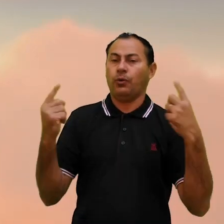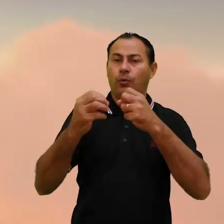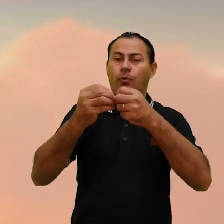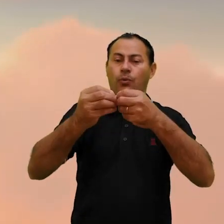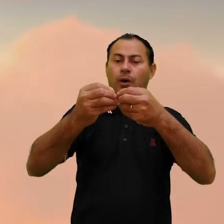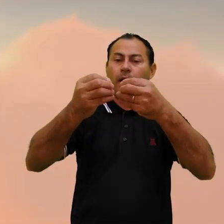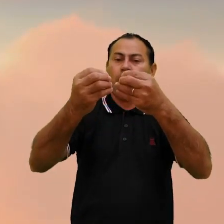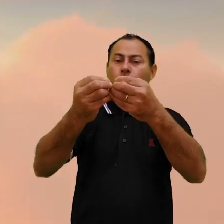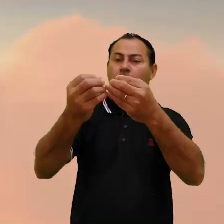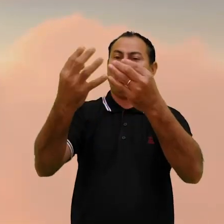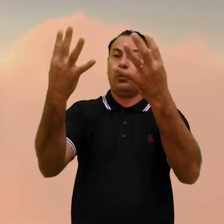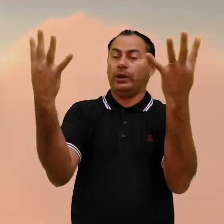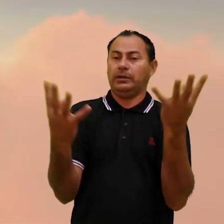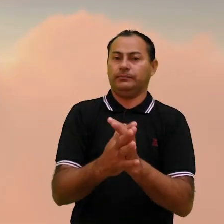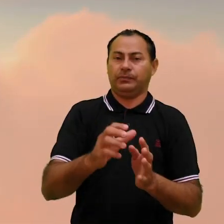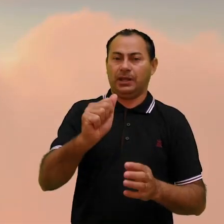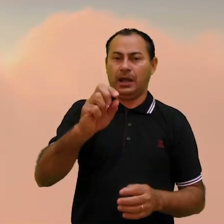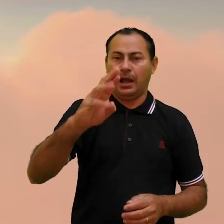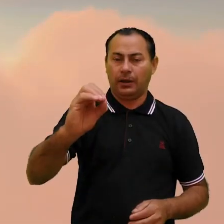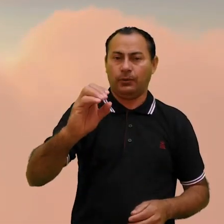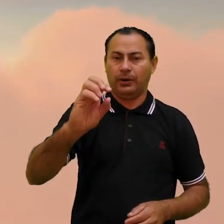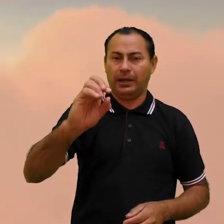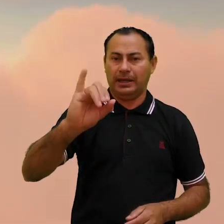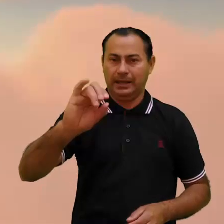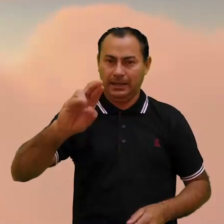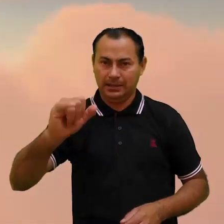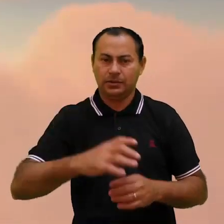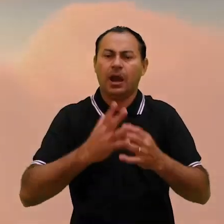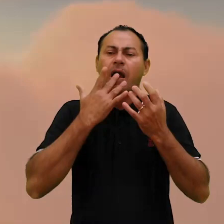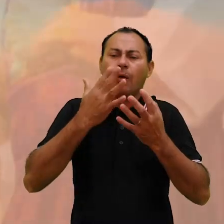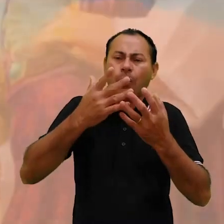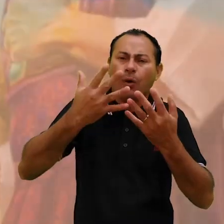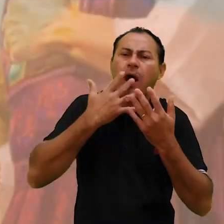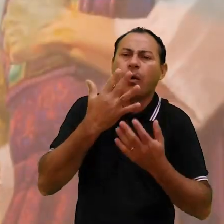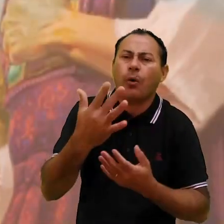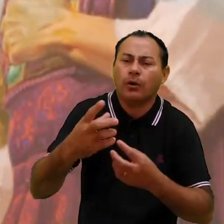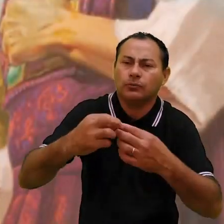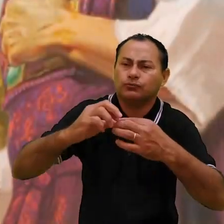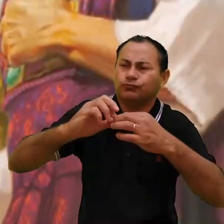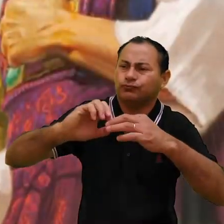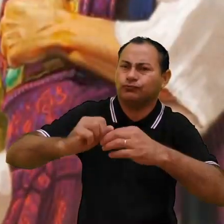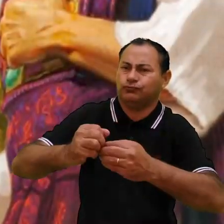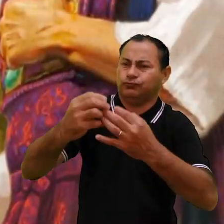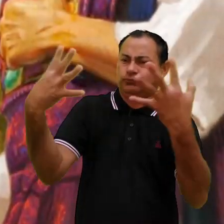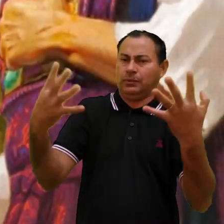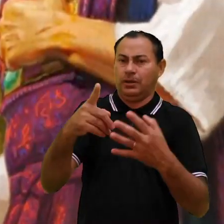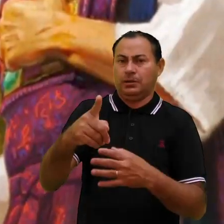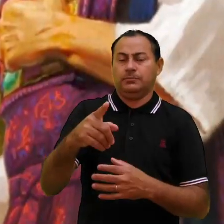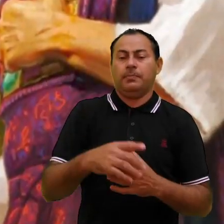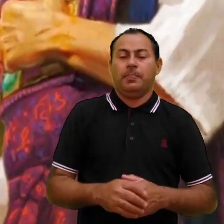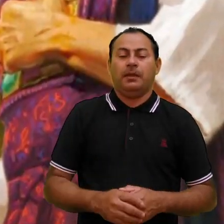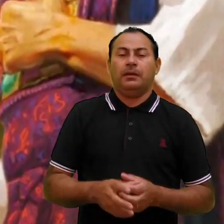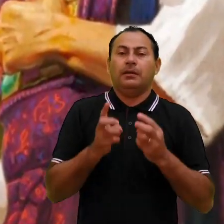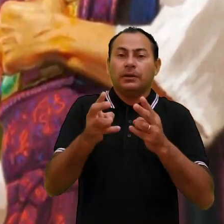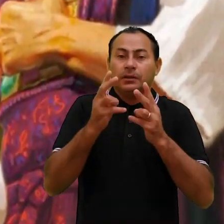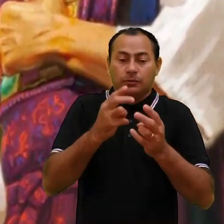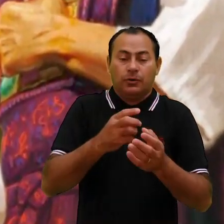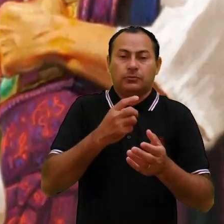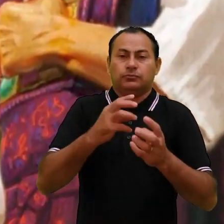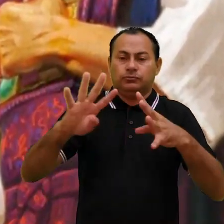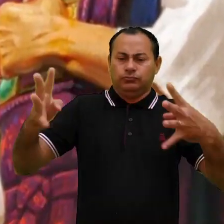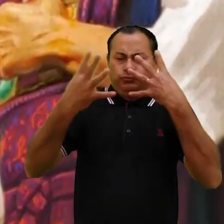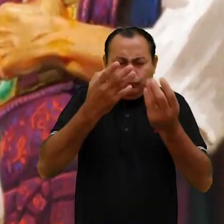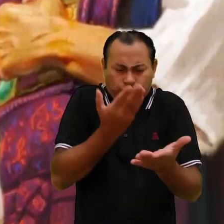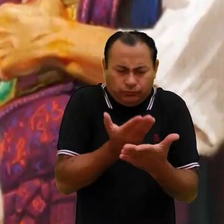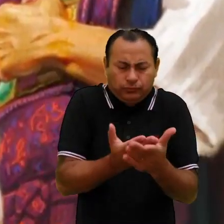arco-íris como uma esmeralda. Se você fosse um judeu aprofundado nos conceitos do Velho